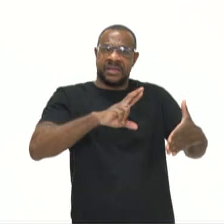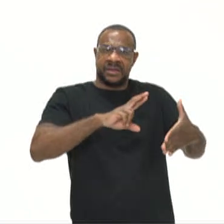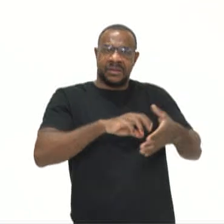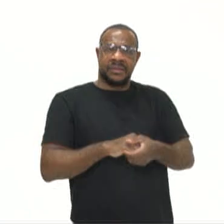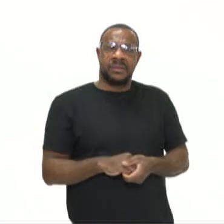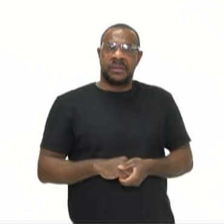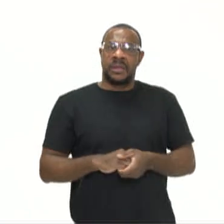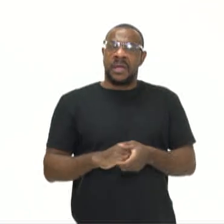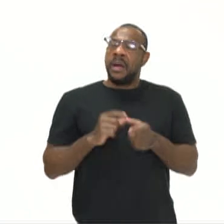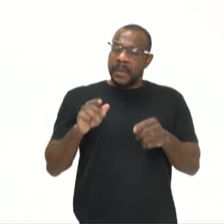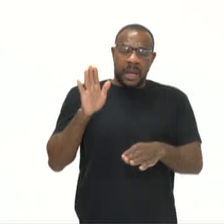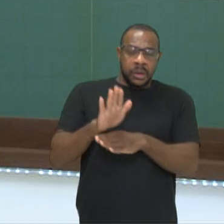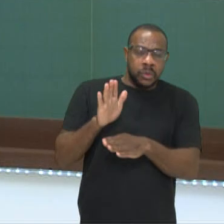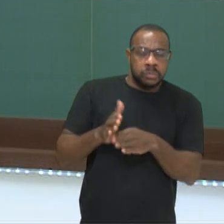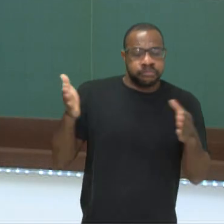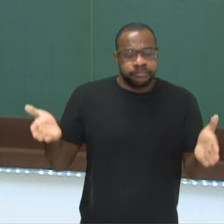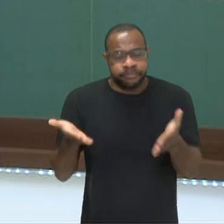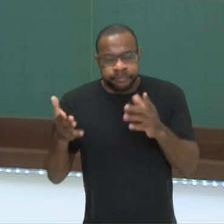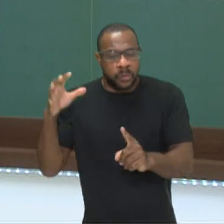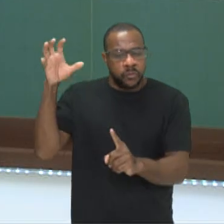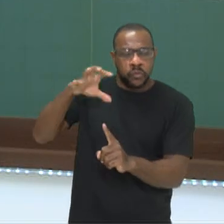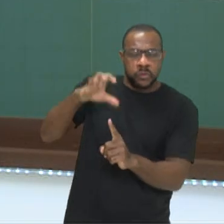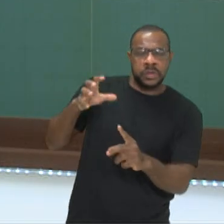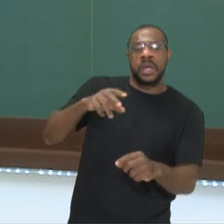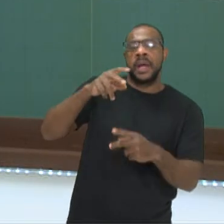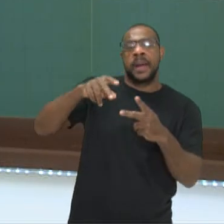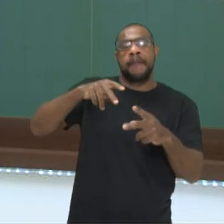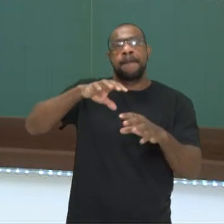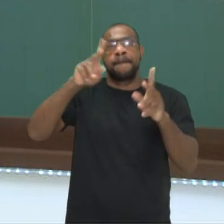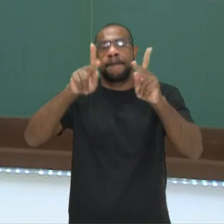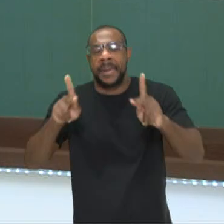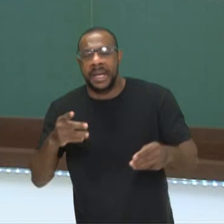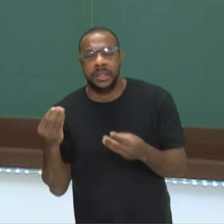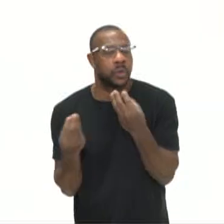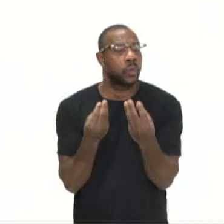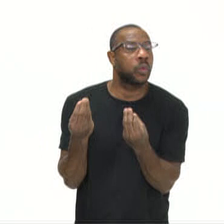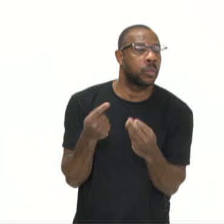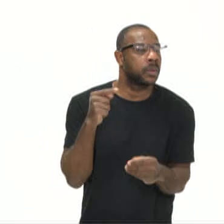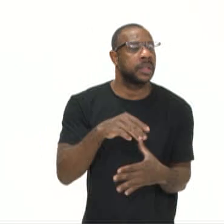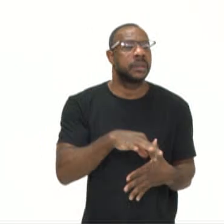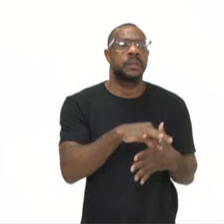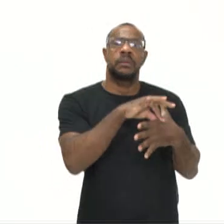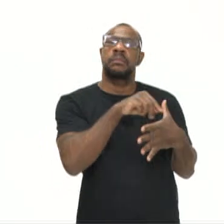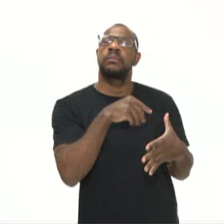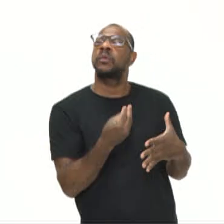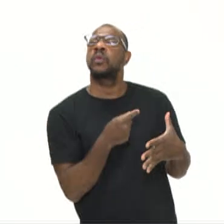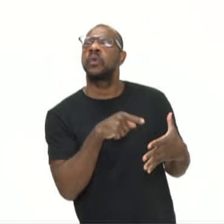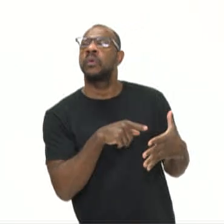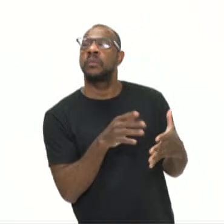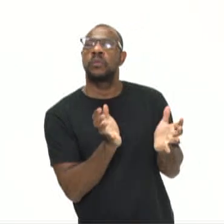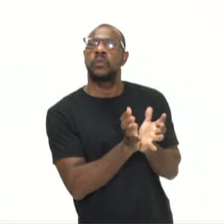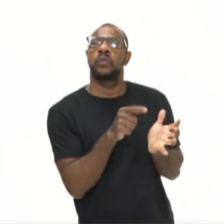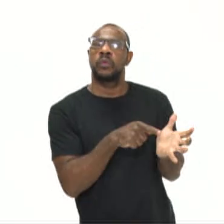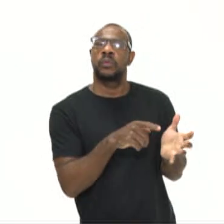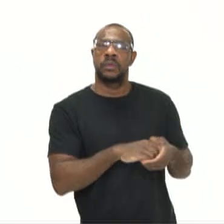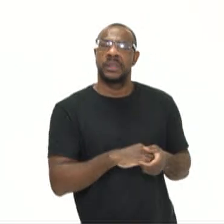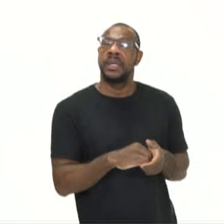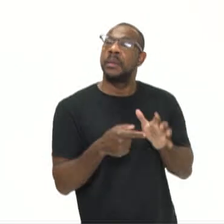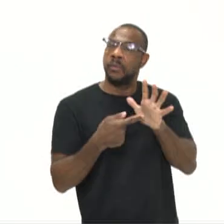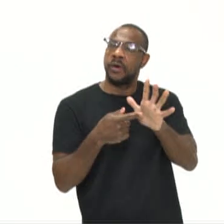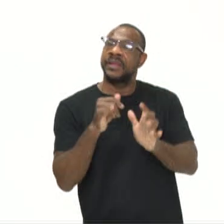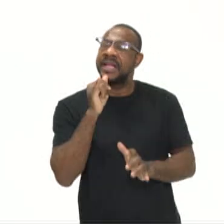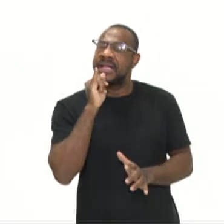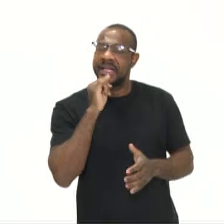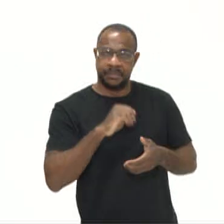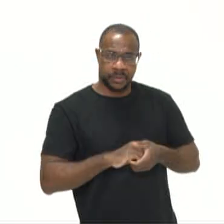da cultura da paz. É preciso criar uma cultura de paz. E, se possível, cite um exemplo.